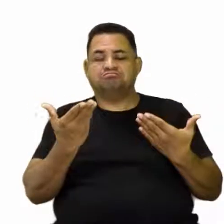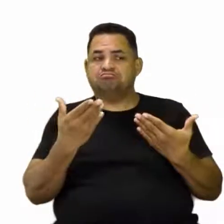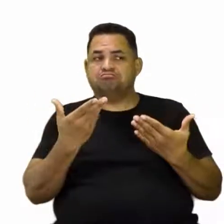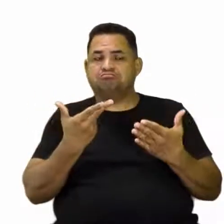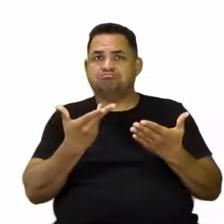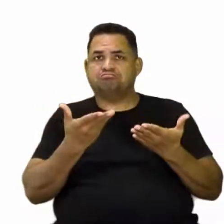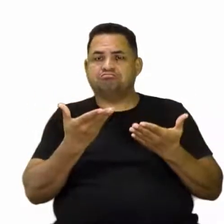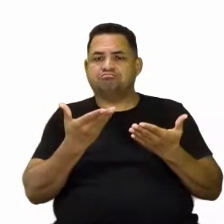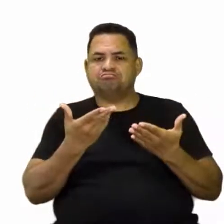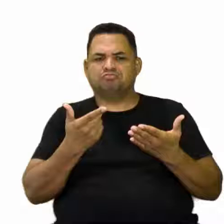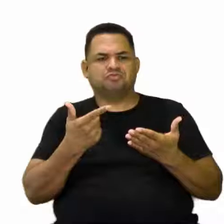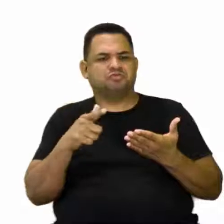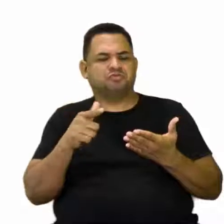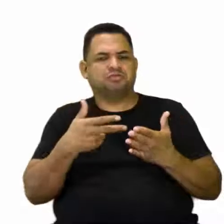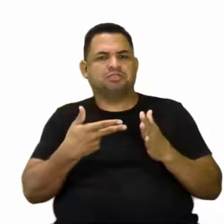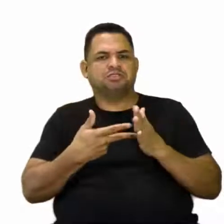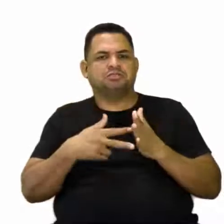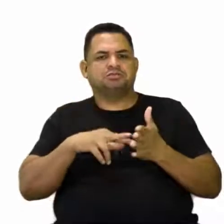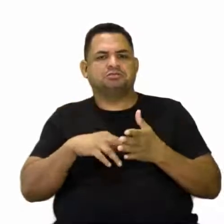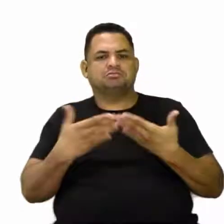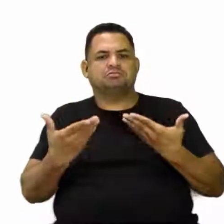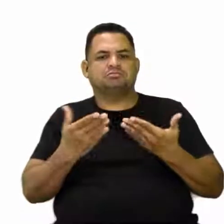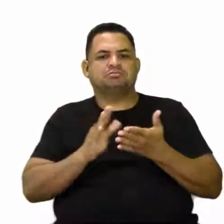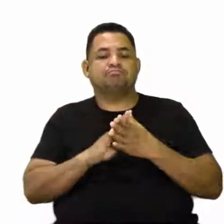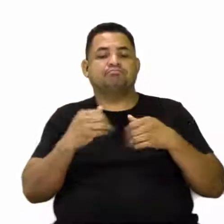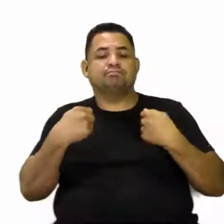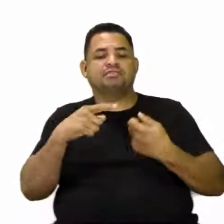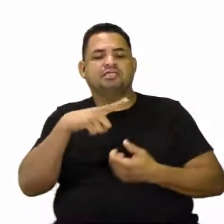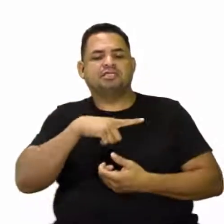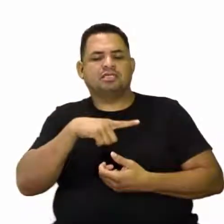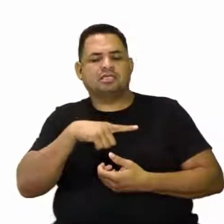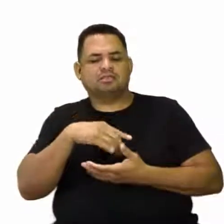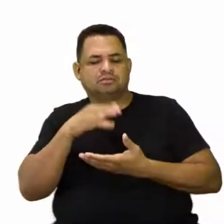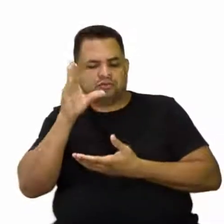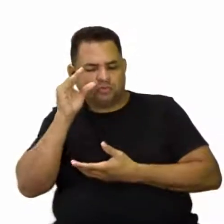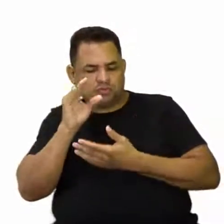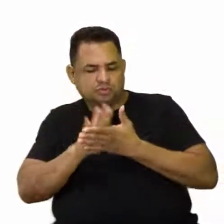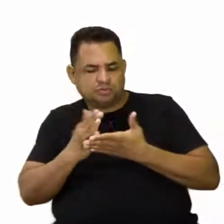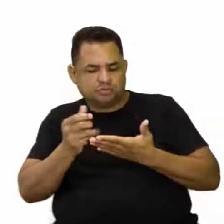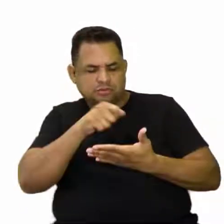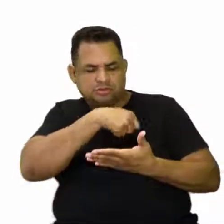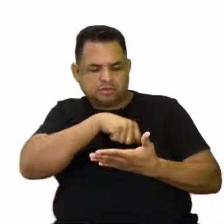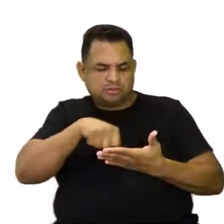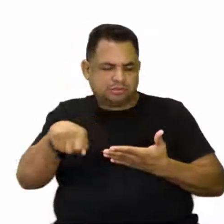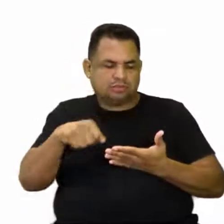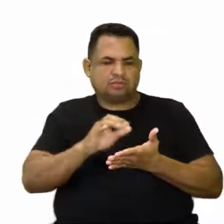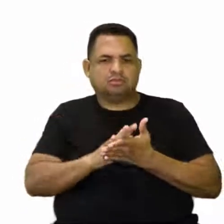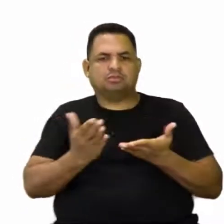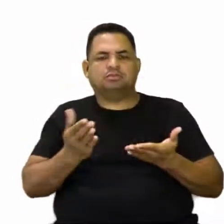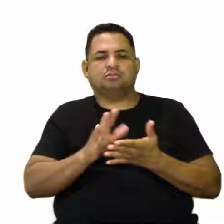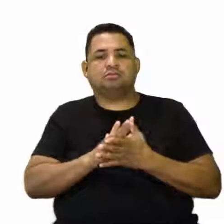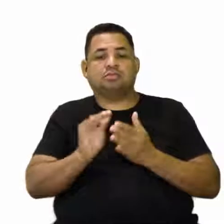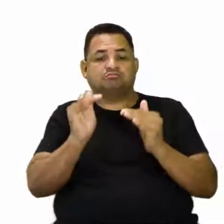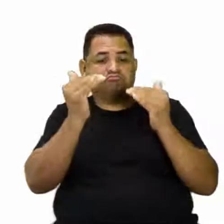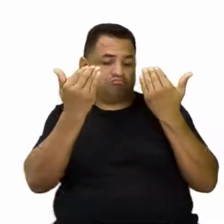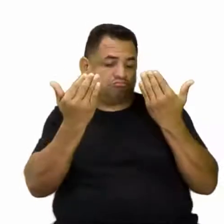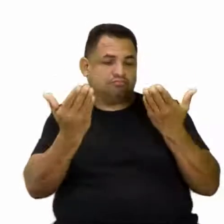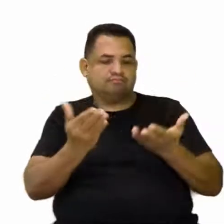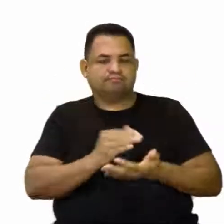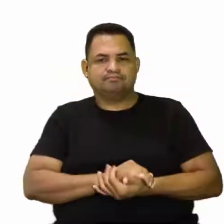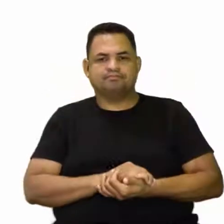necessário, para que o meu leitor fique curioso, que eu escreva alguma coisa que vá chamar a atenção